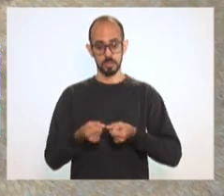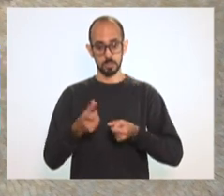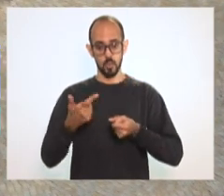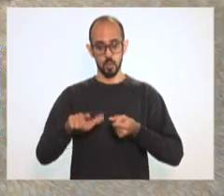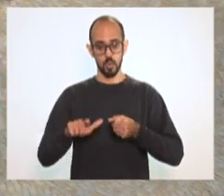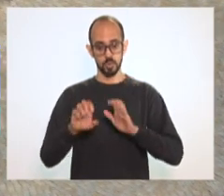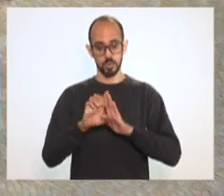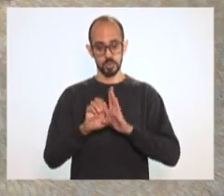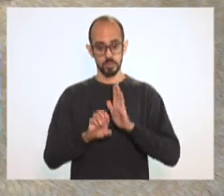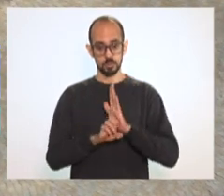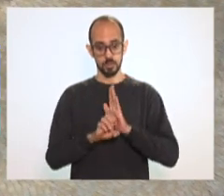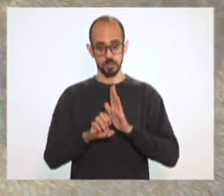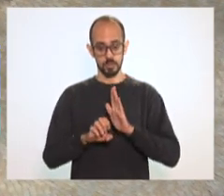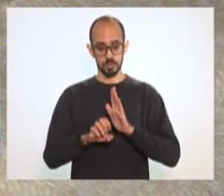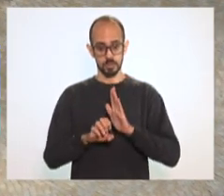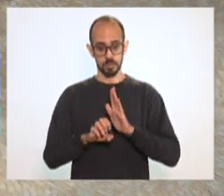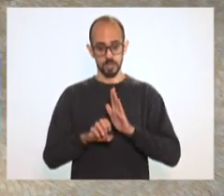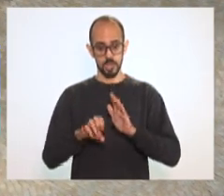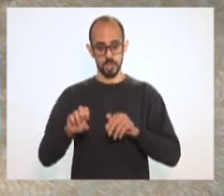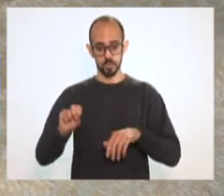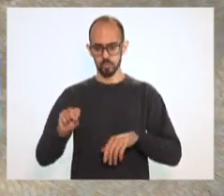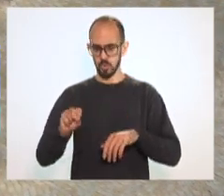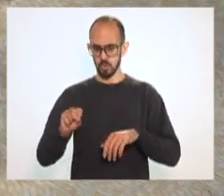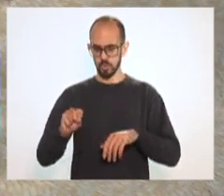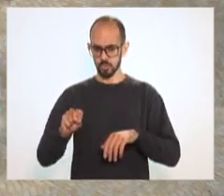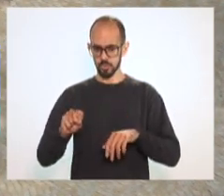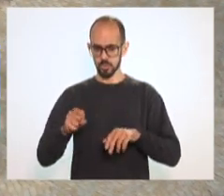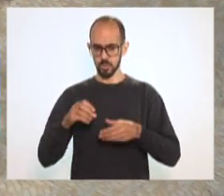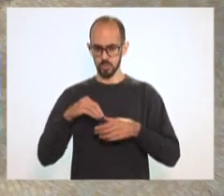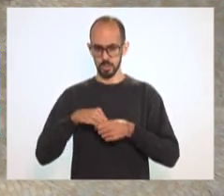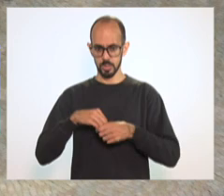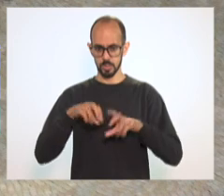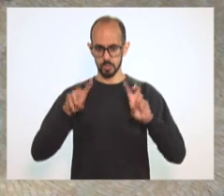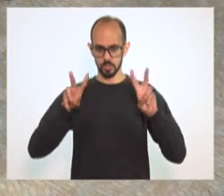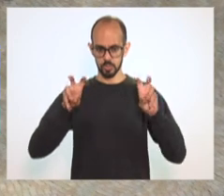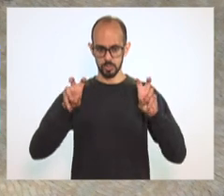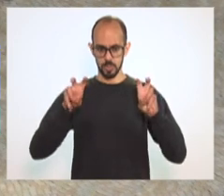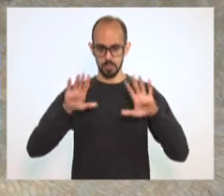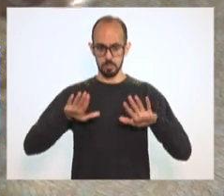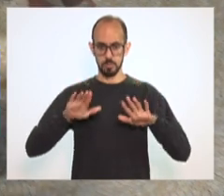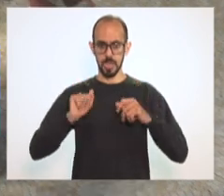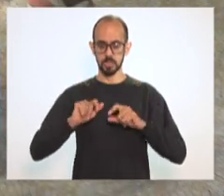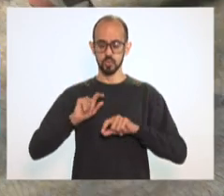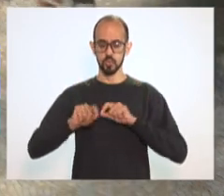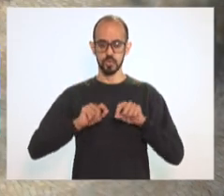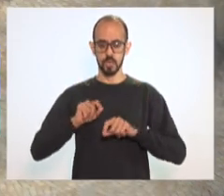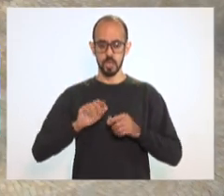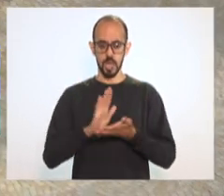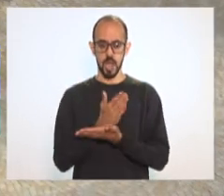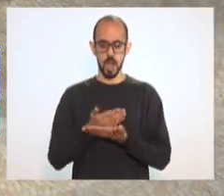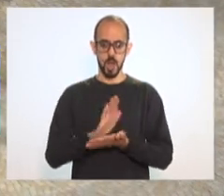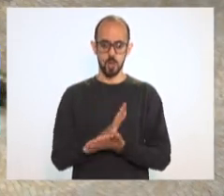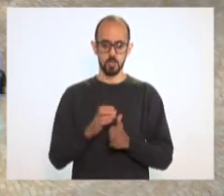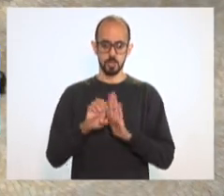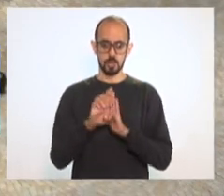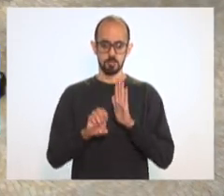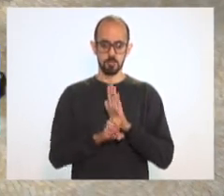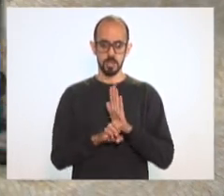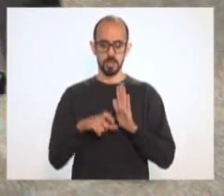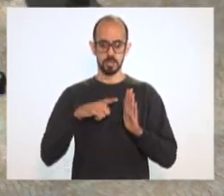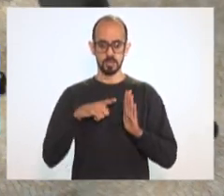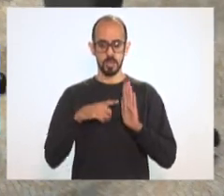as oito emendas elas estão dentro da temática do projeto no entanto algumas emendas elas apresentam um conteúdo